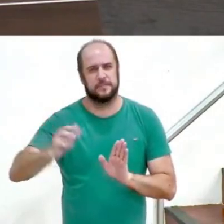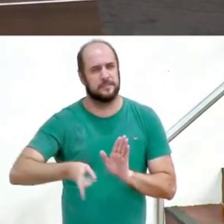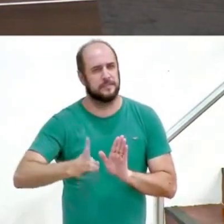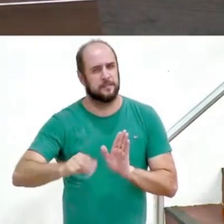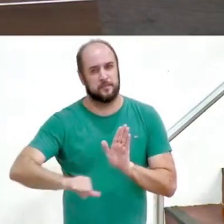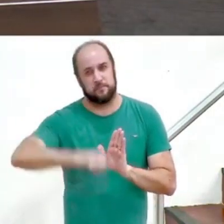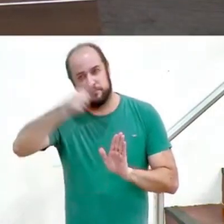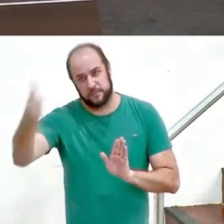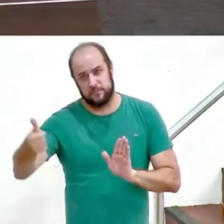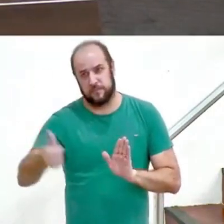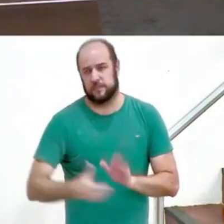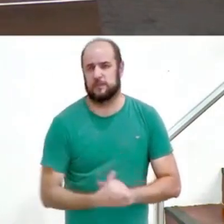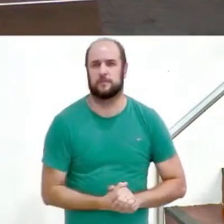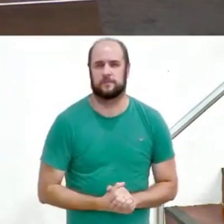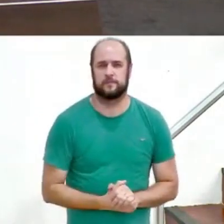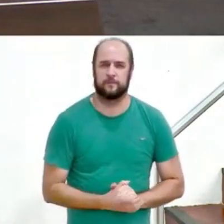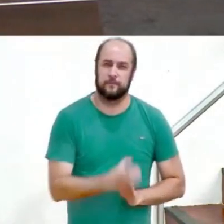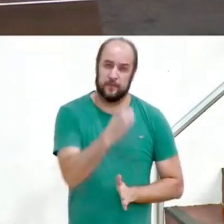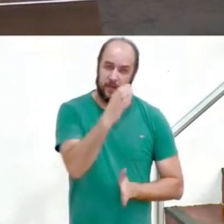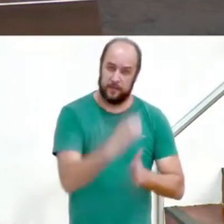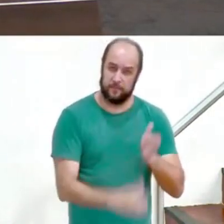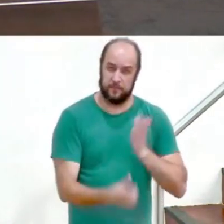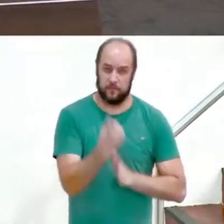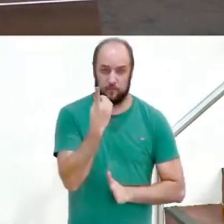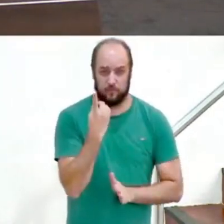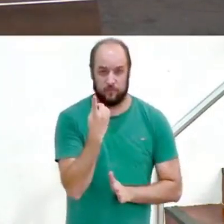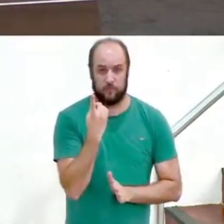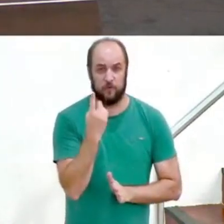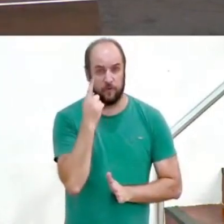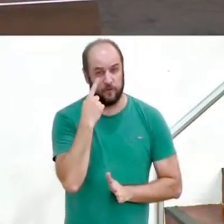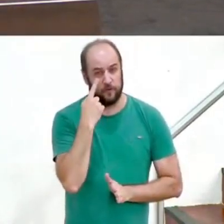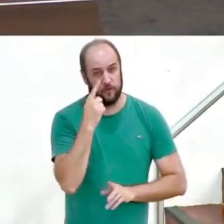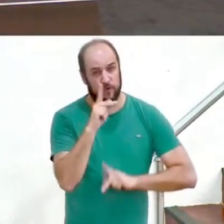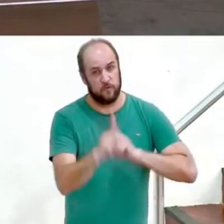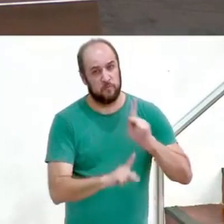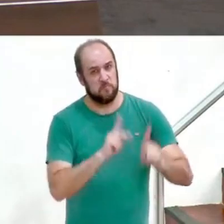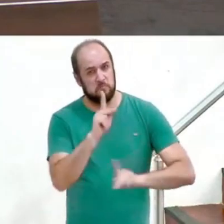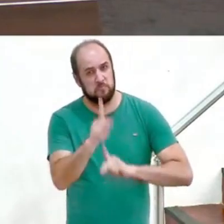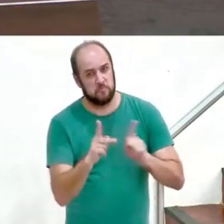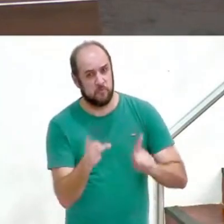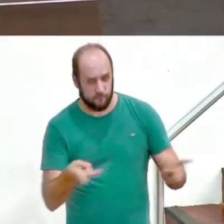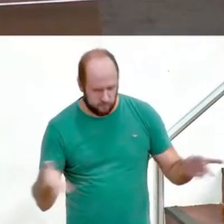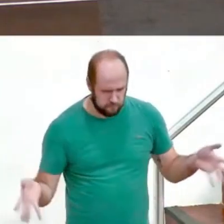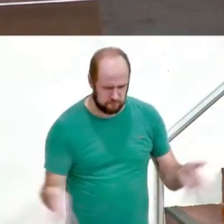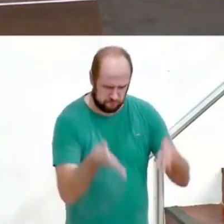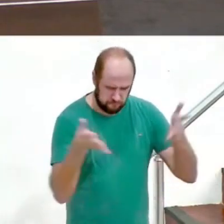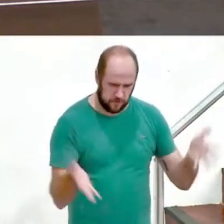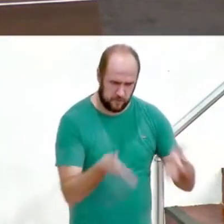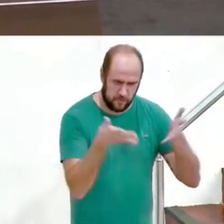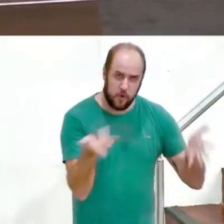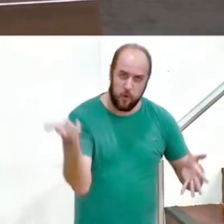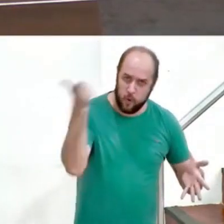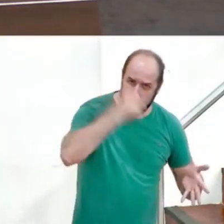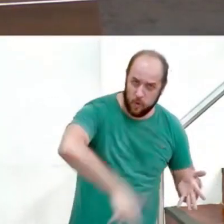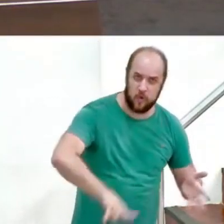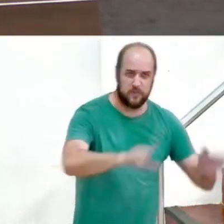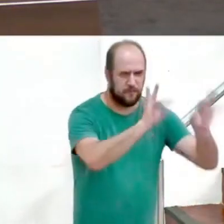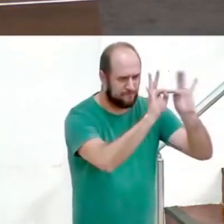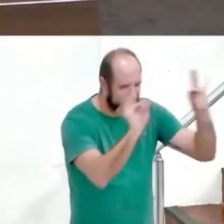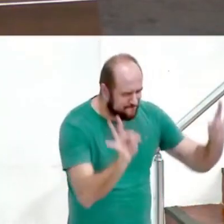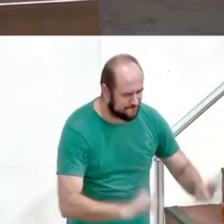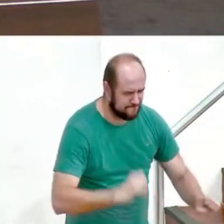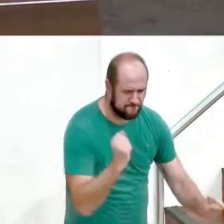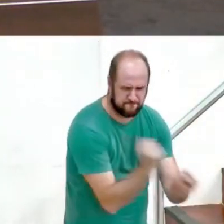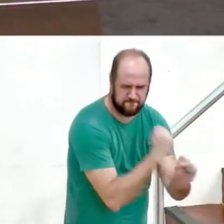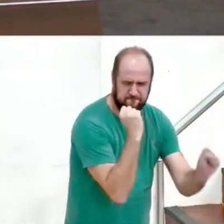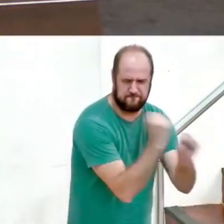lugar. O capítulo 1, então, nós vimos o povo sendo repreendido e encorajado a retomar a construção do